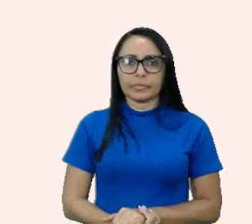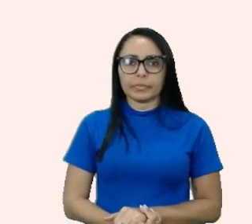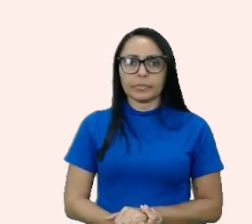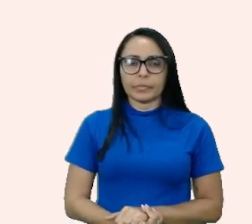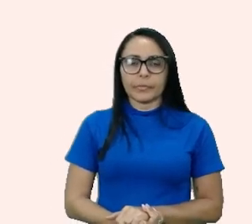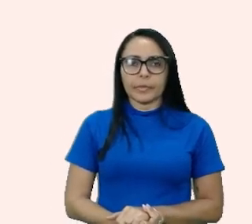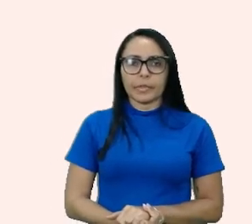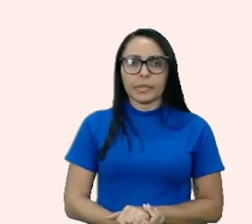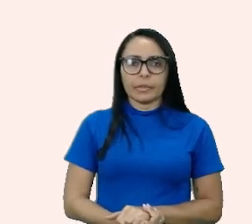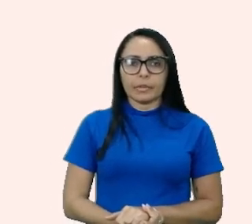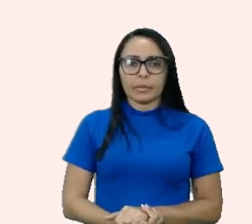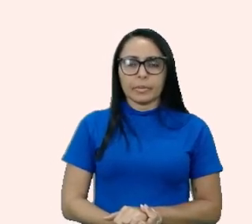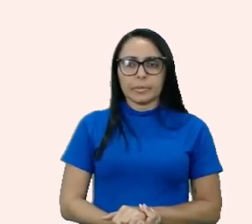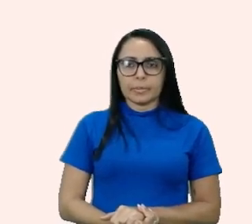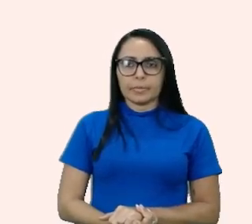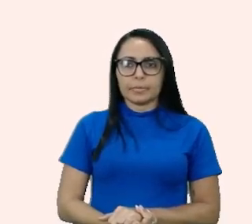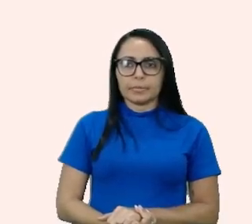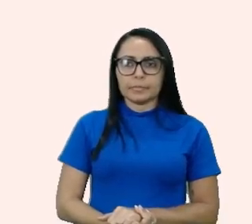constante.